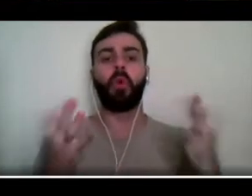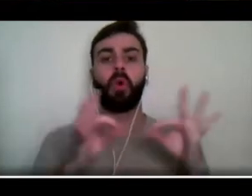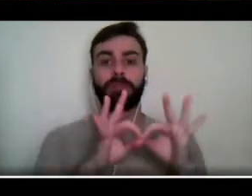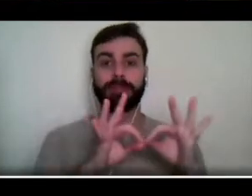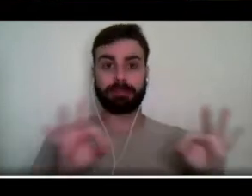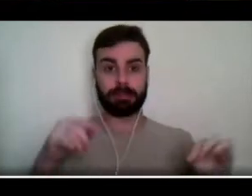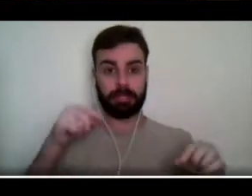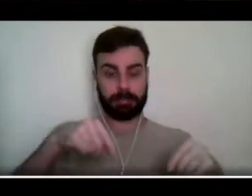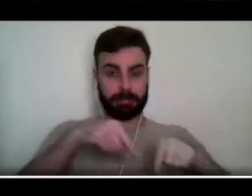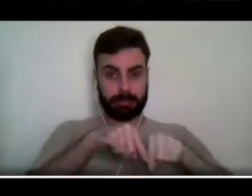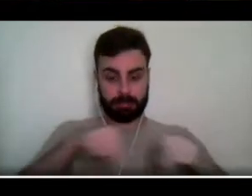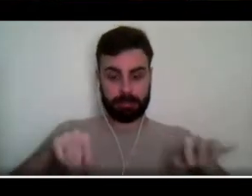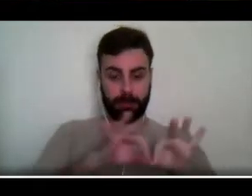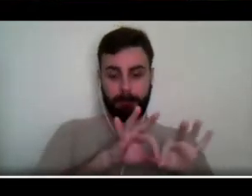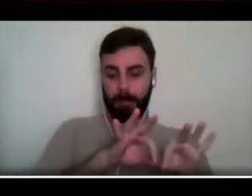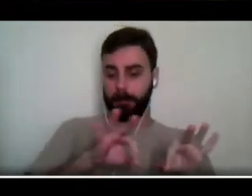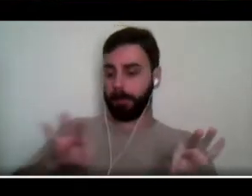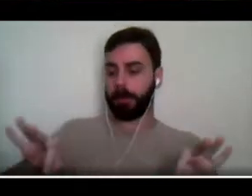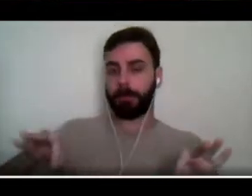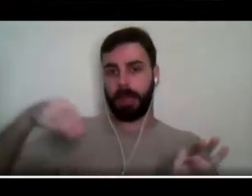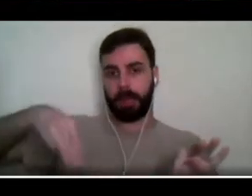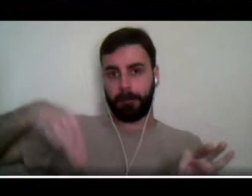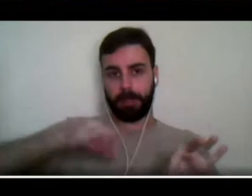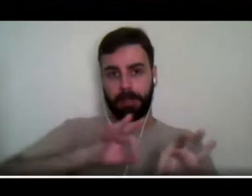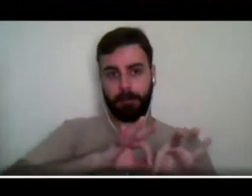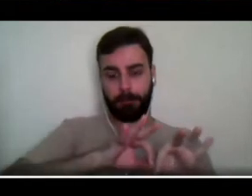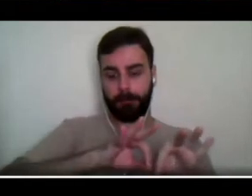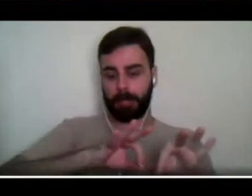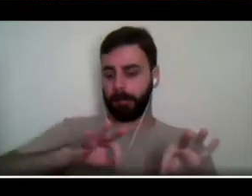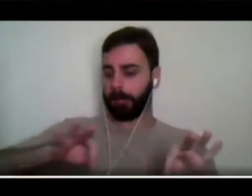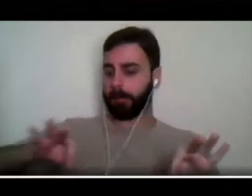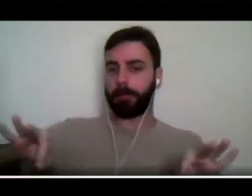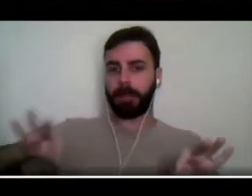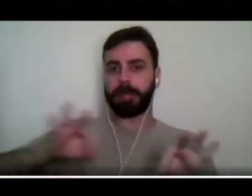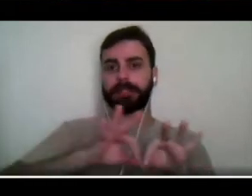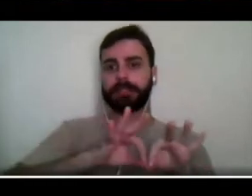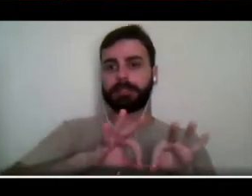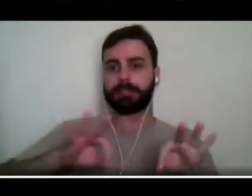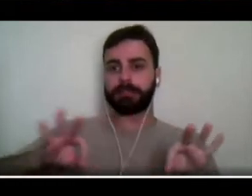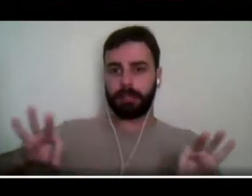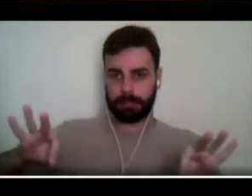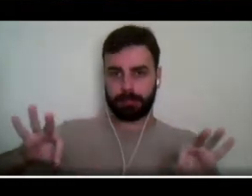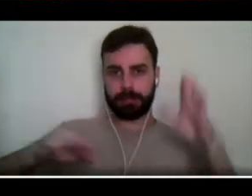atingir o chão? Então, ele quer saber essa distância X aqui, ó.